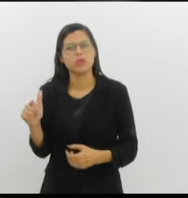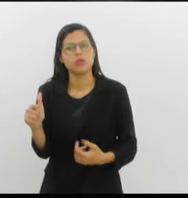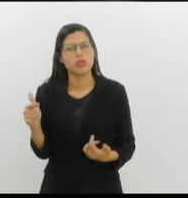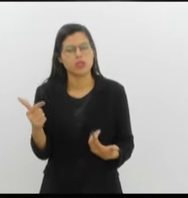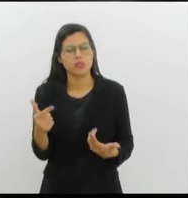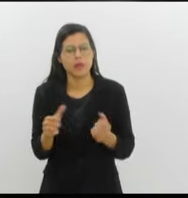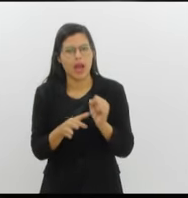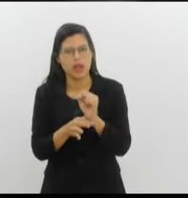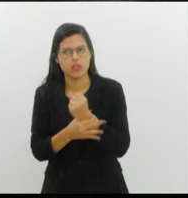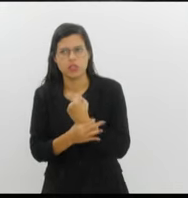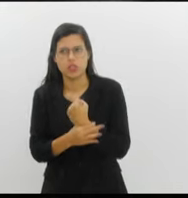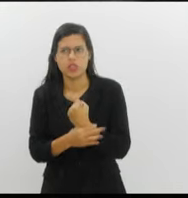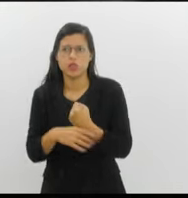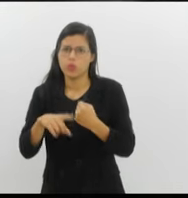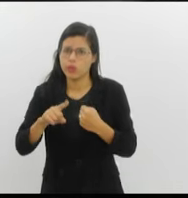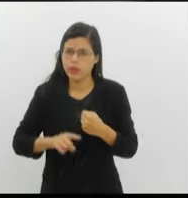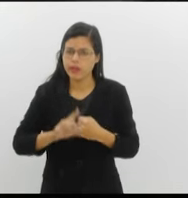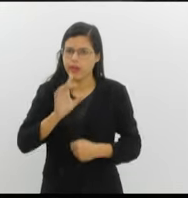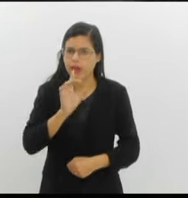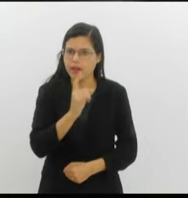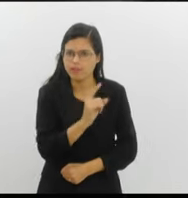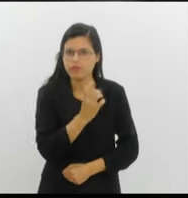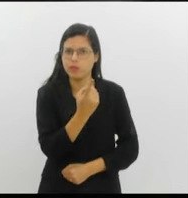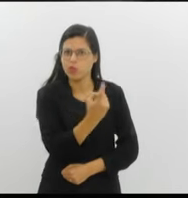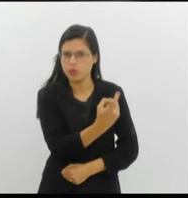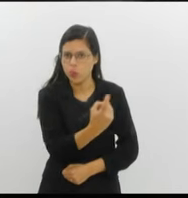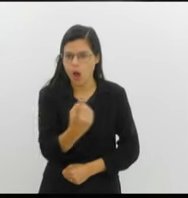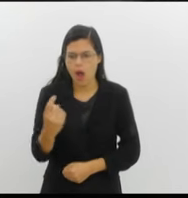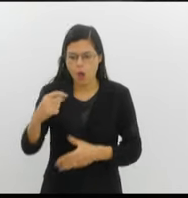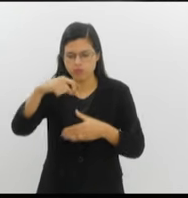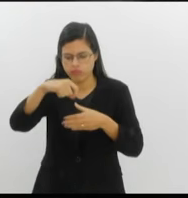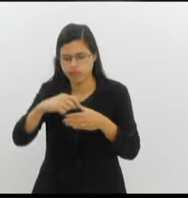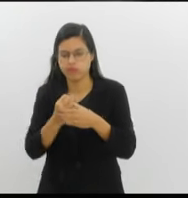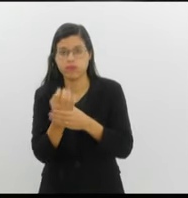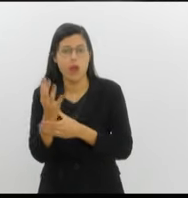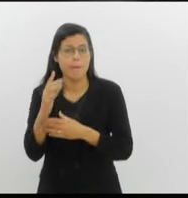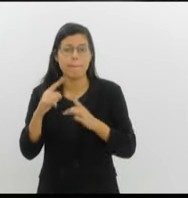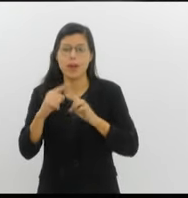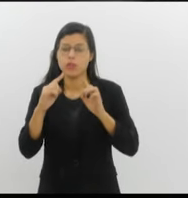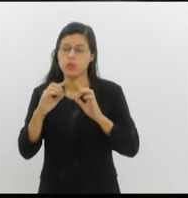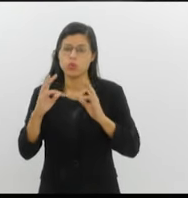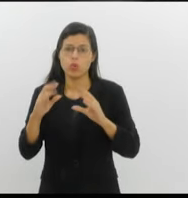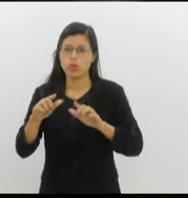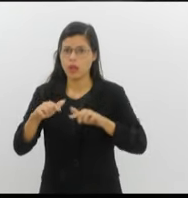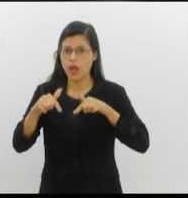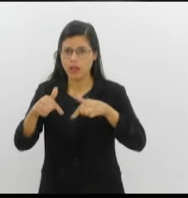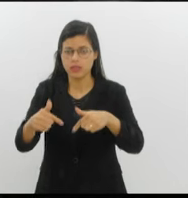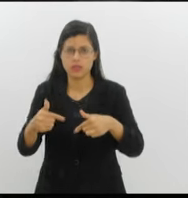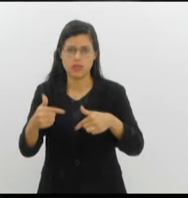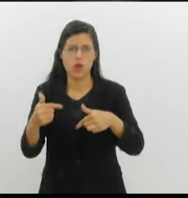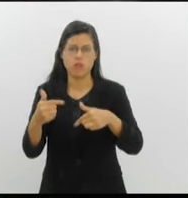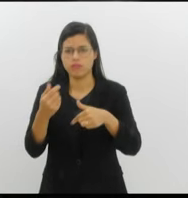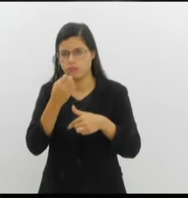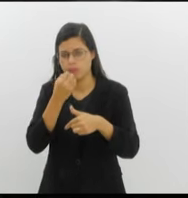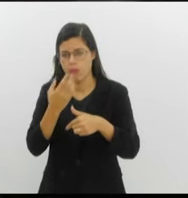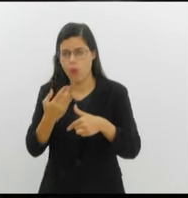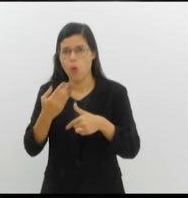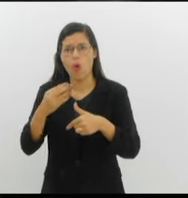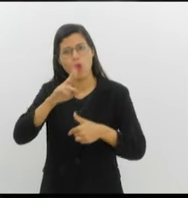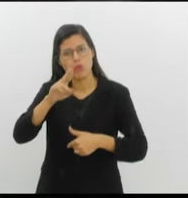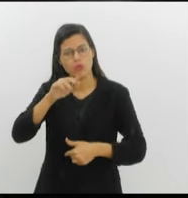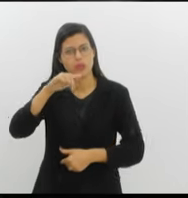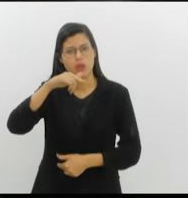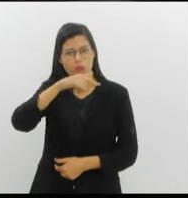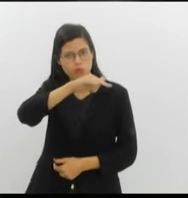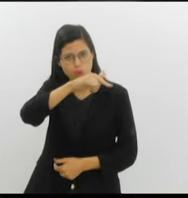é plantar muda-muda, mas todas são válidas, principalmente usar os drones com as sementes